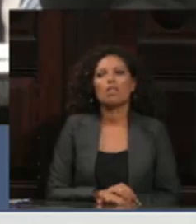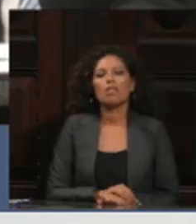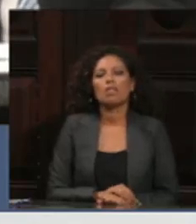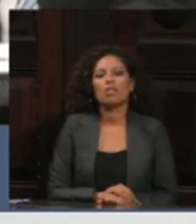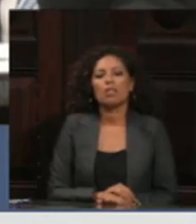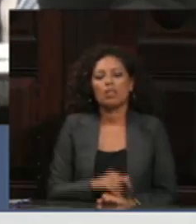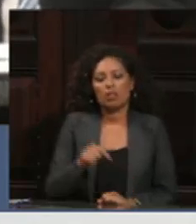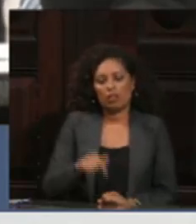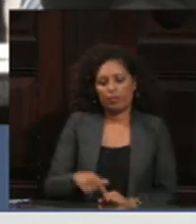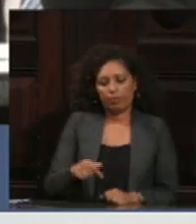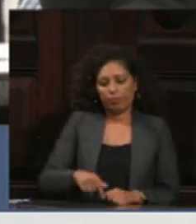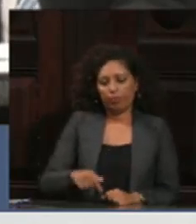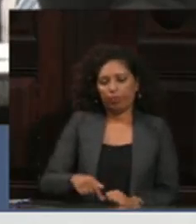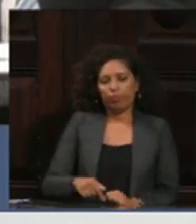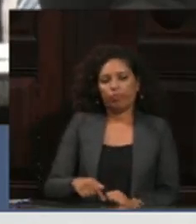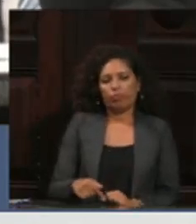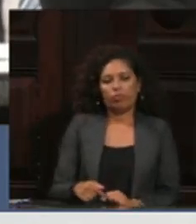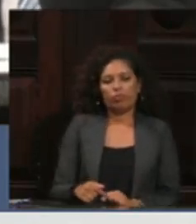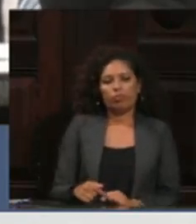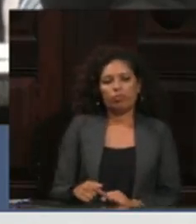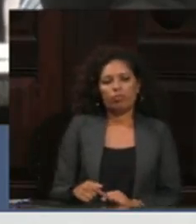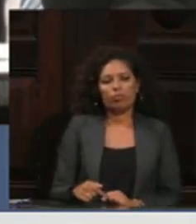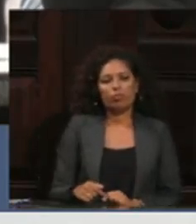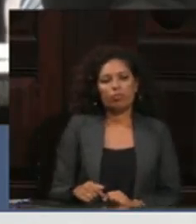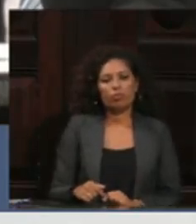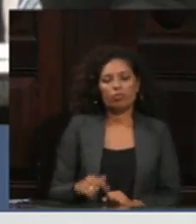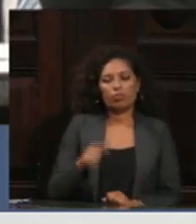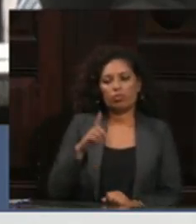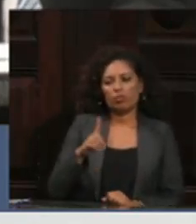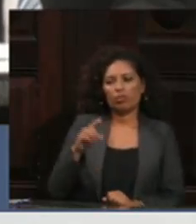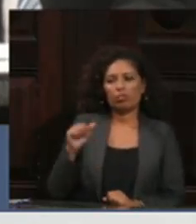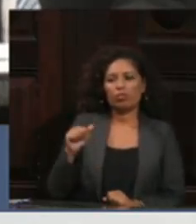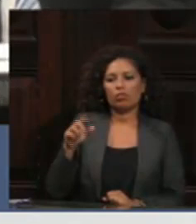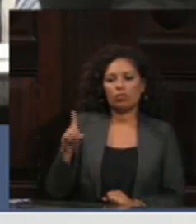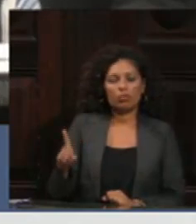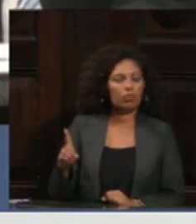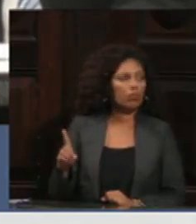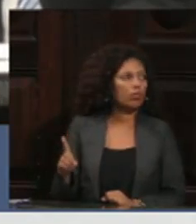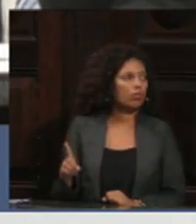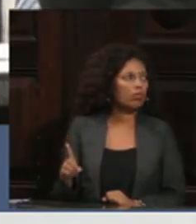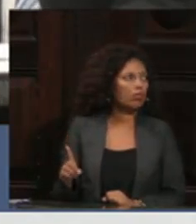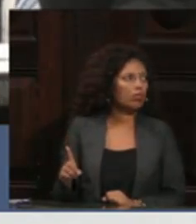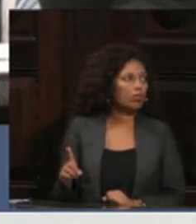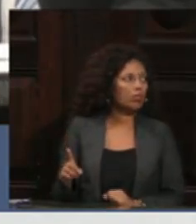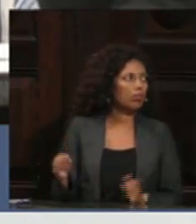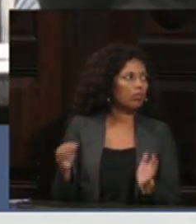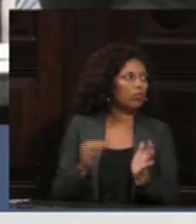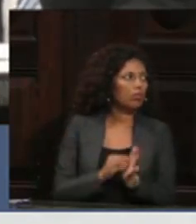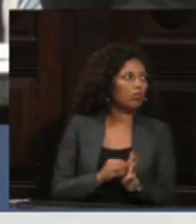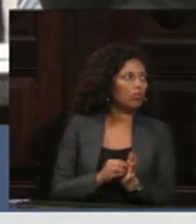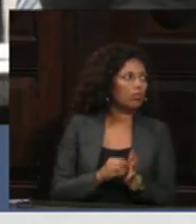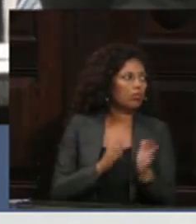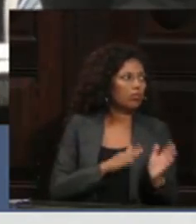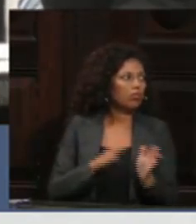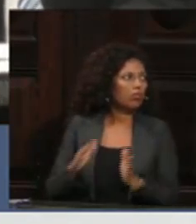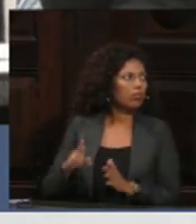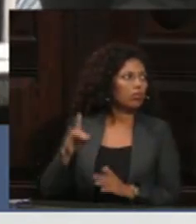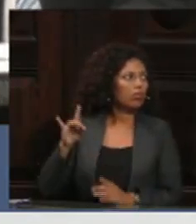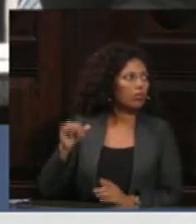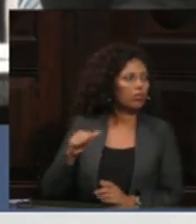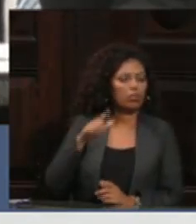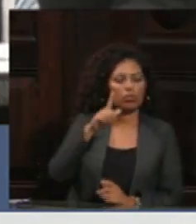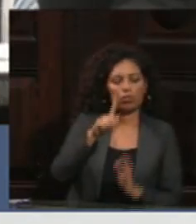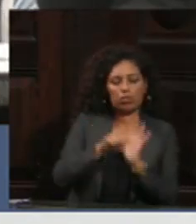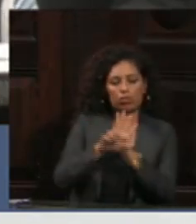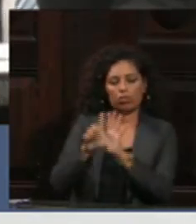Há sobre a mesa, por último, por derradeiro, há sobre a mesa 2 pedidos de inclusão. Que é a inclusão na ordem do dia do